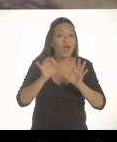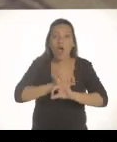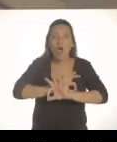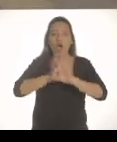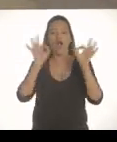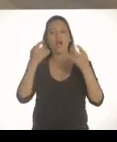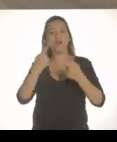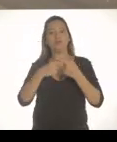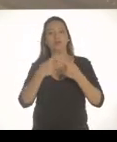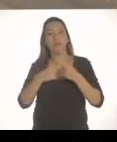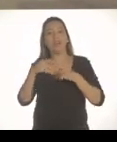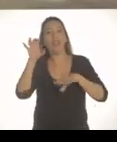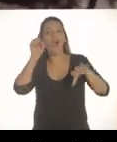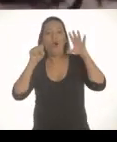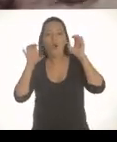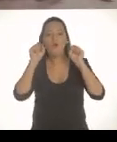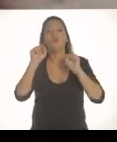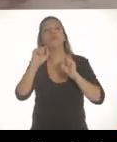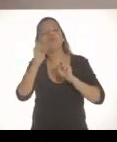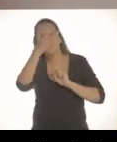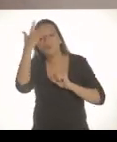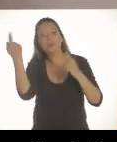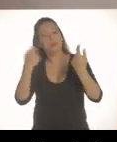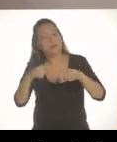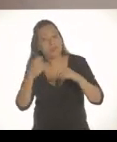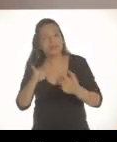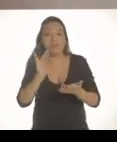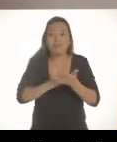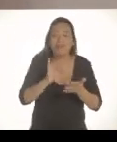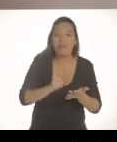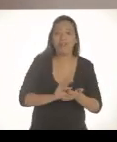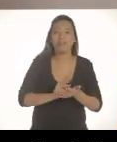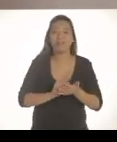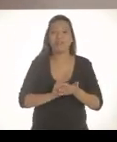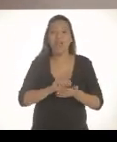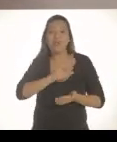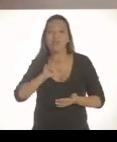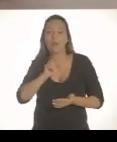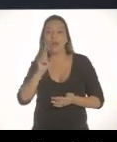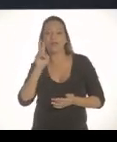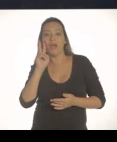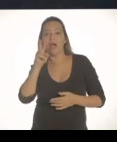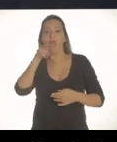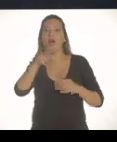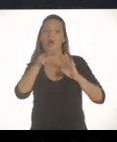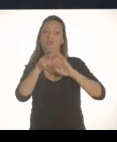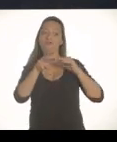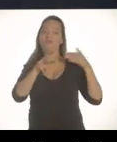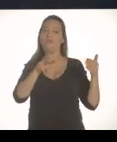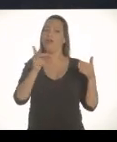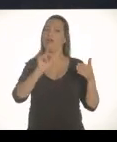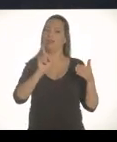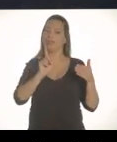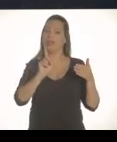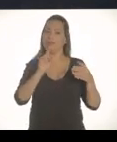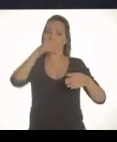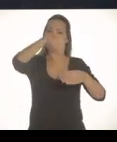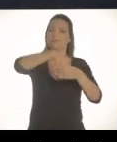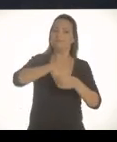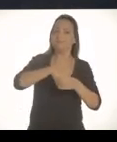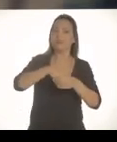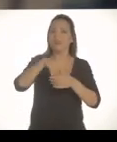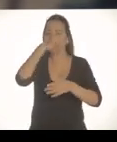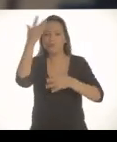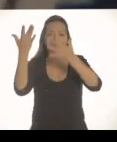eu acredito que vai dar muito certo, de realmente ouvir e entender a demanda do local e não ter esse olhar de